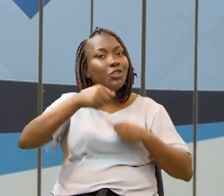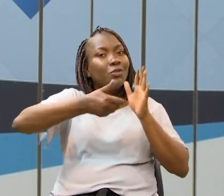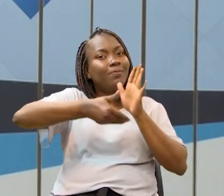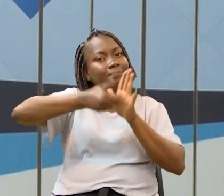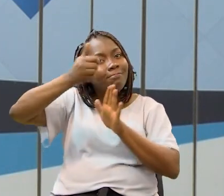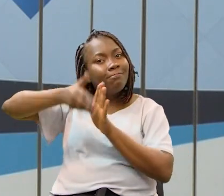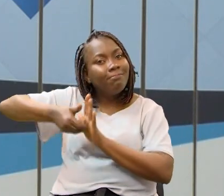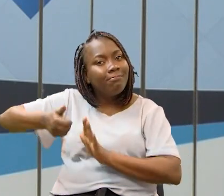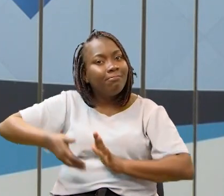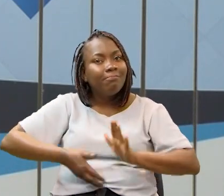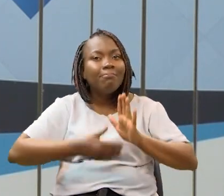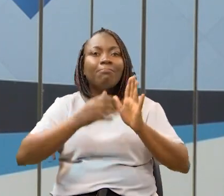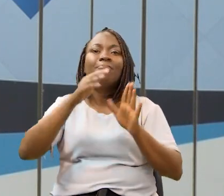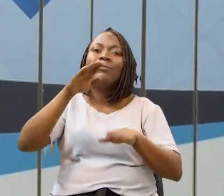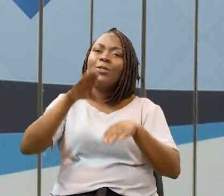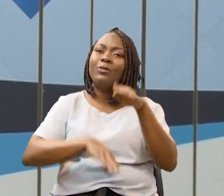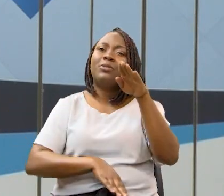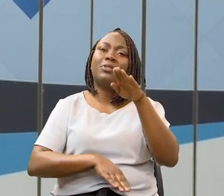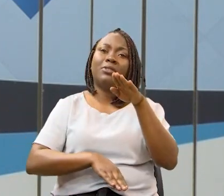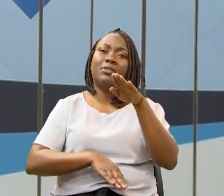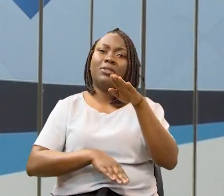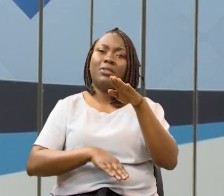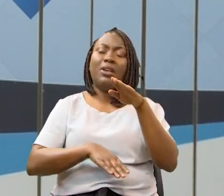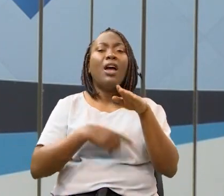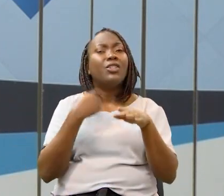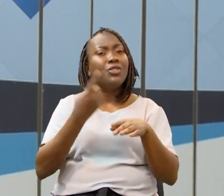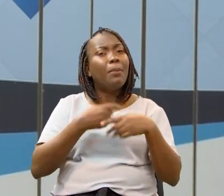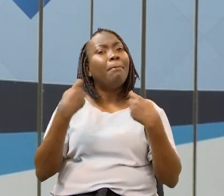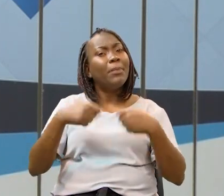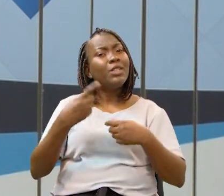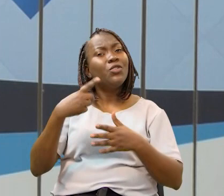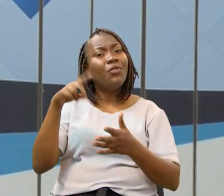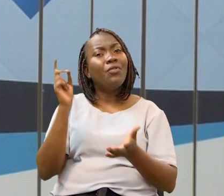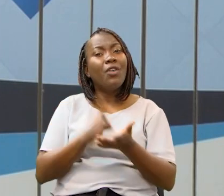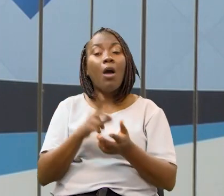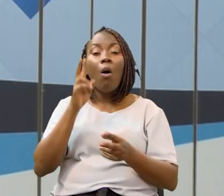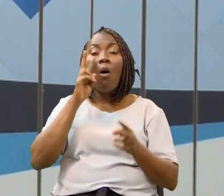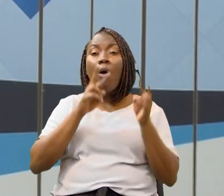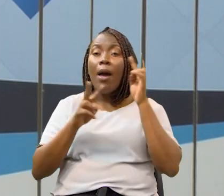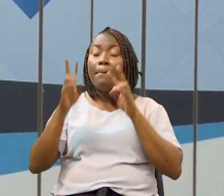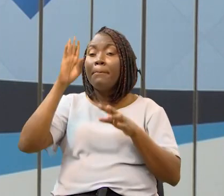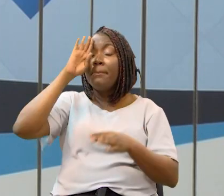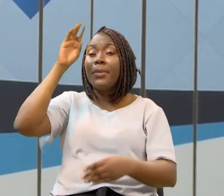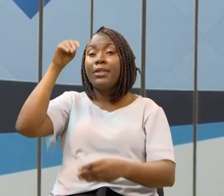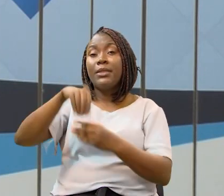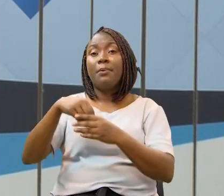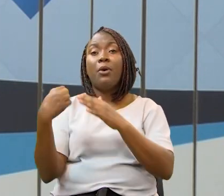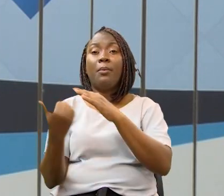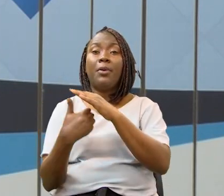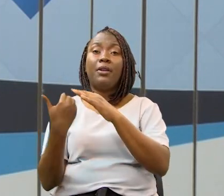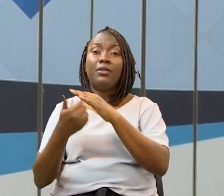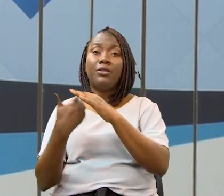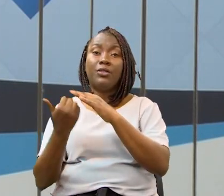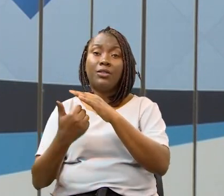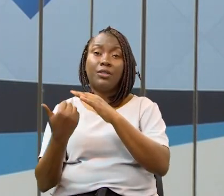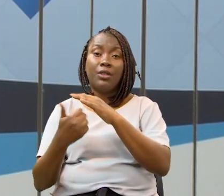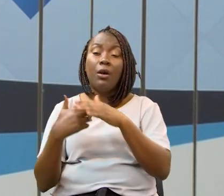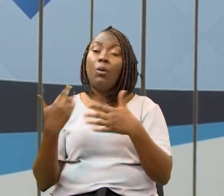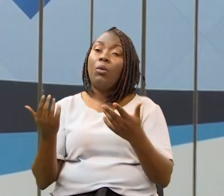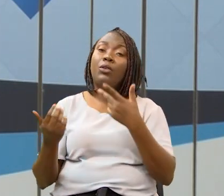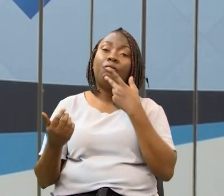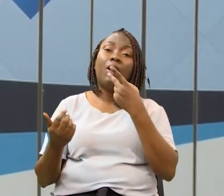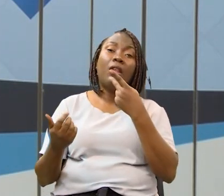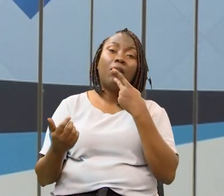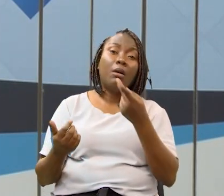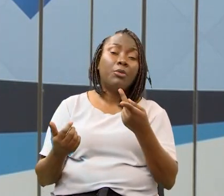desconstruções dessas desigualdades, né? A gente precisa ter de fato esse olhar principalmente dentro das empresas. E a gente, quando